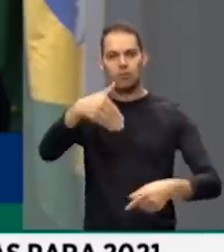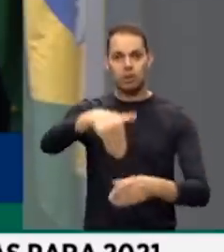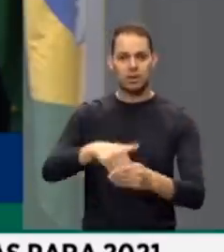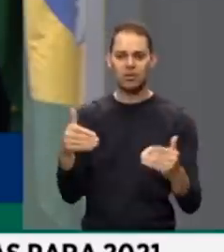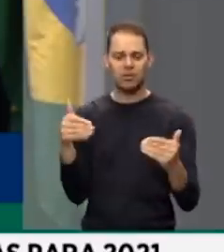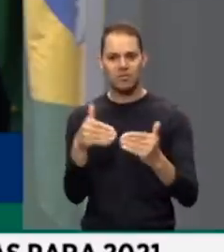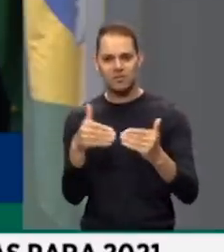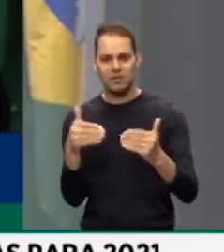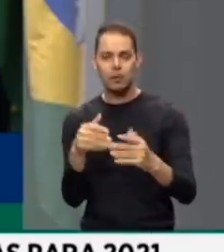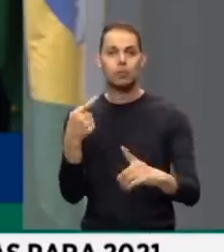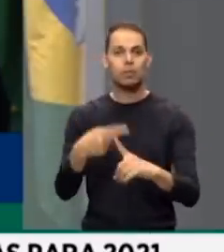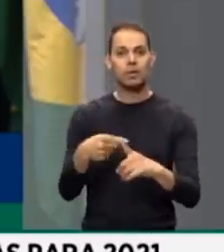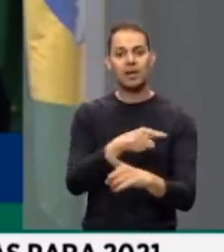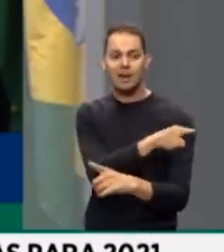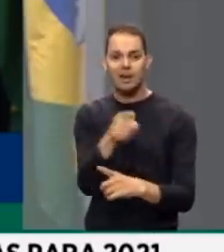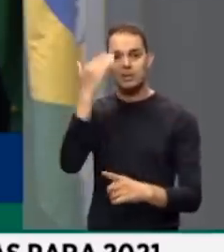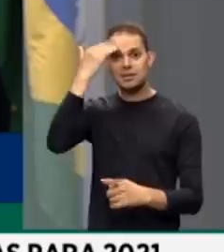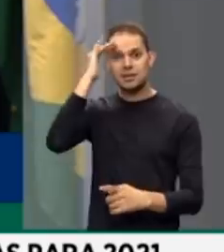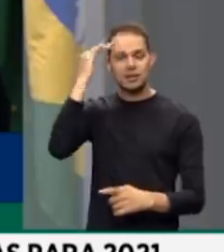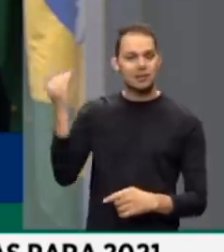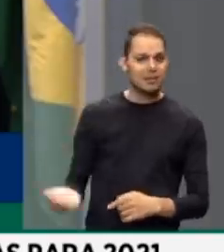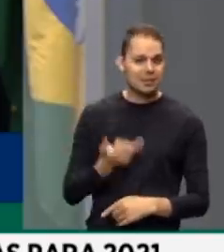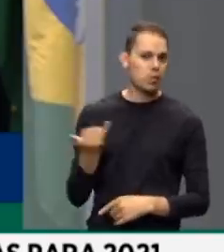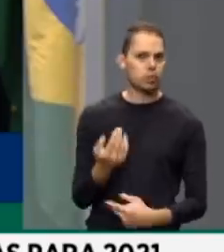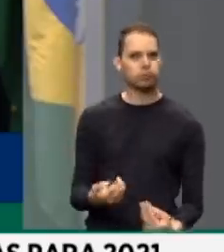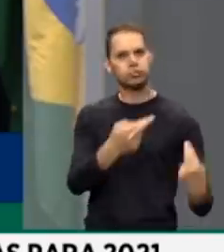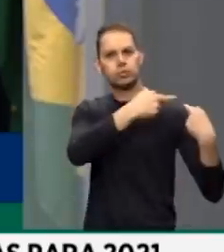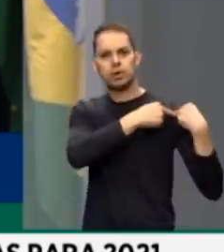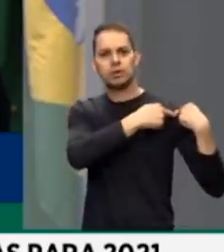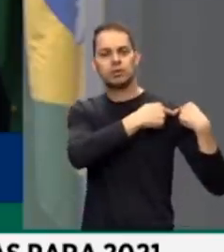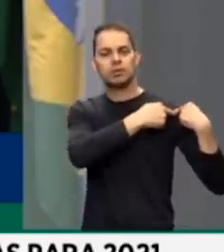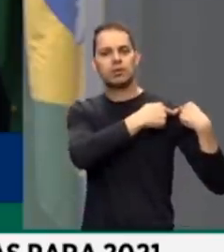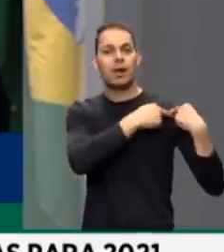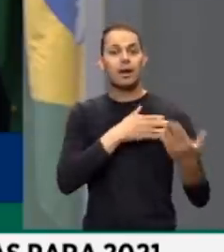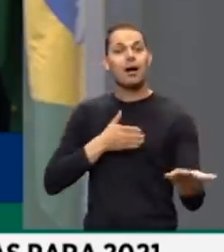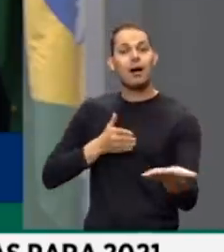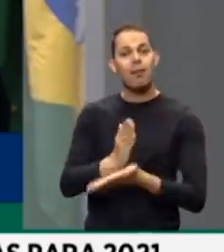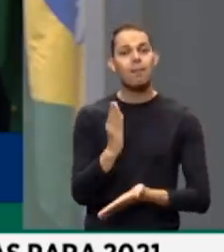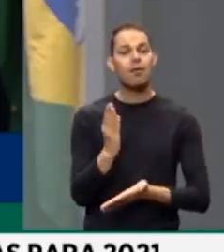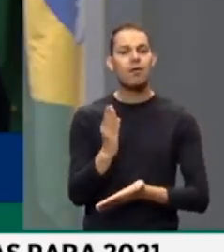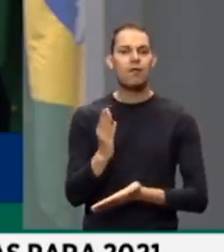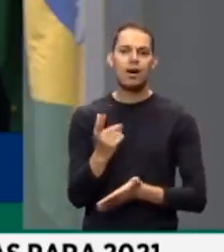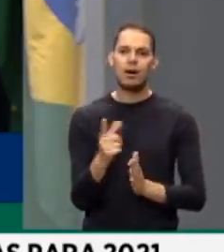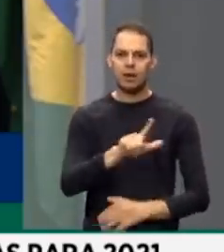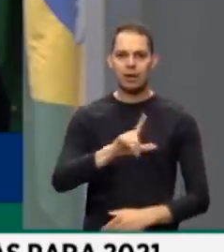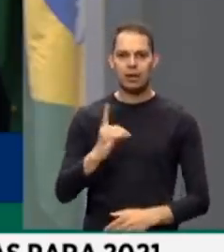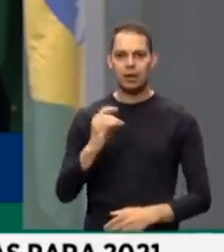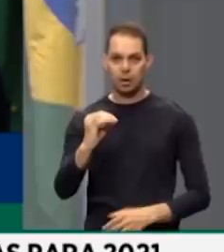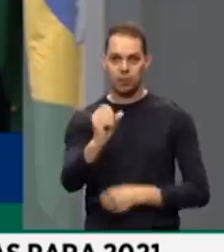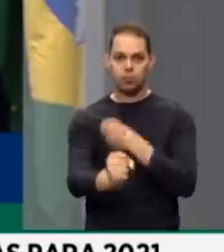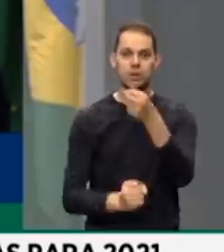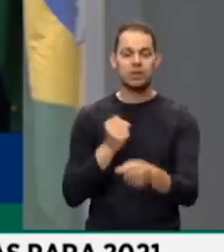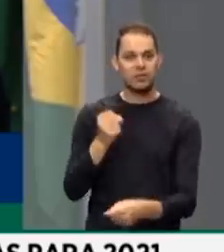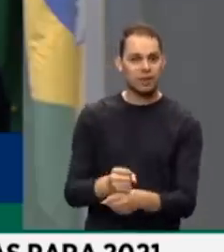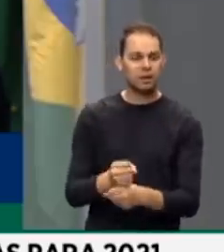votando favoravelmente, justamente por entender a magnitude da responsabilidade de aprovar a lei de diretrizes orçamentárias para o ano que